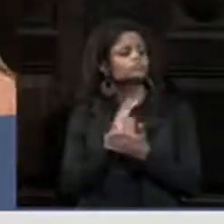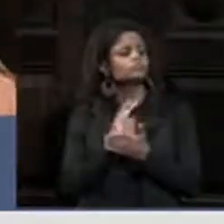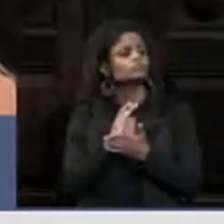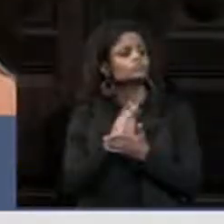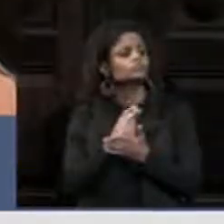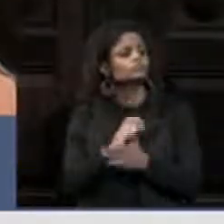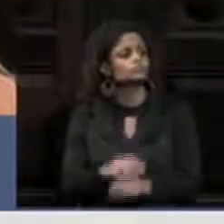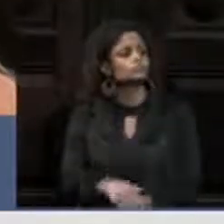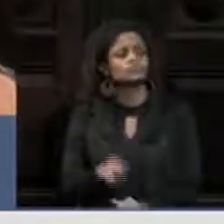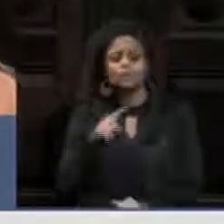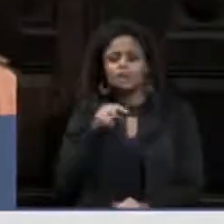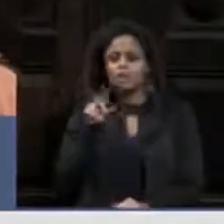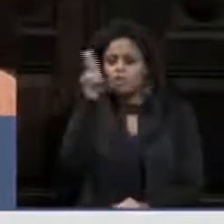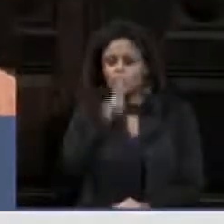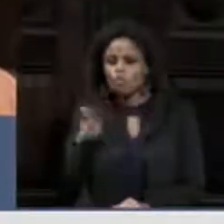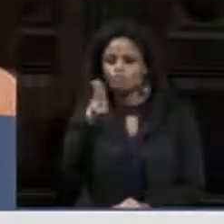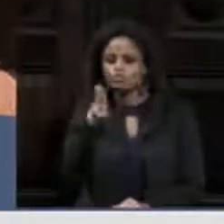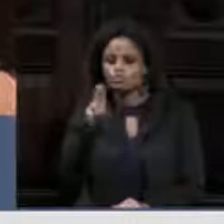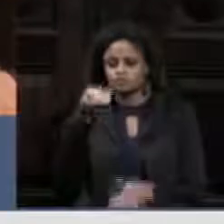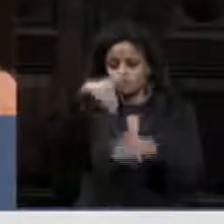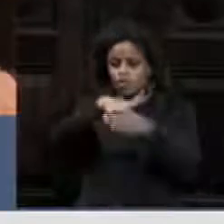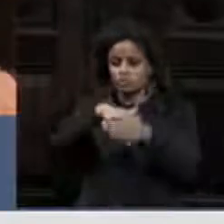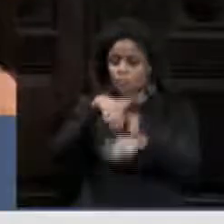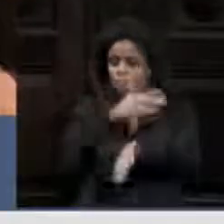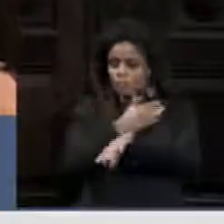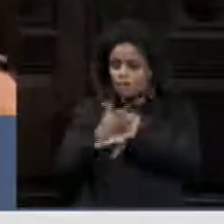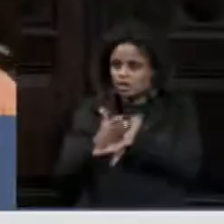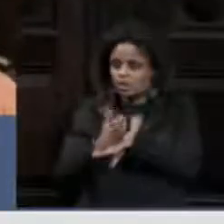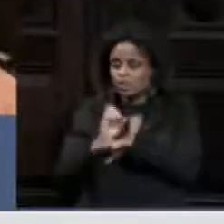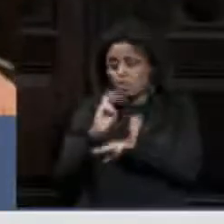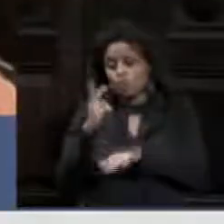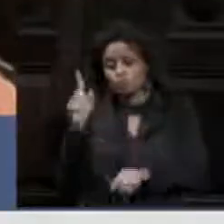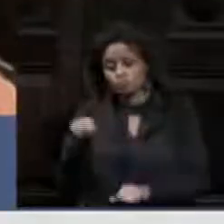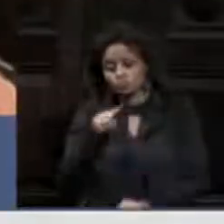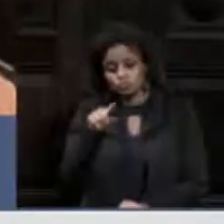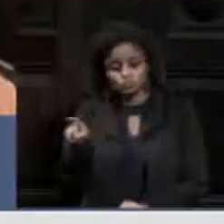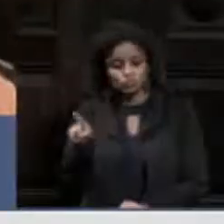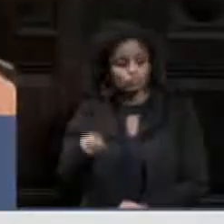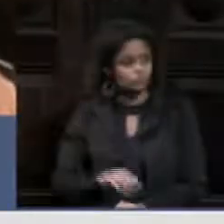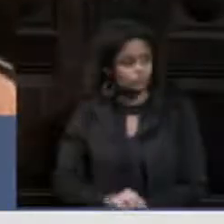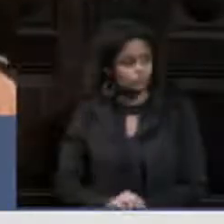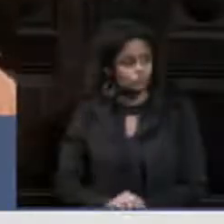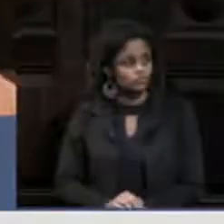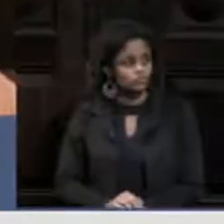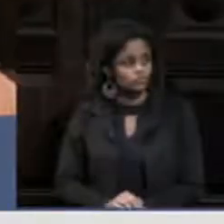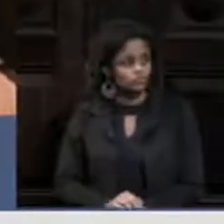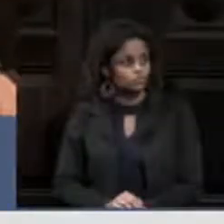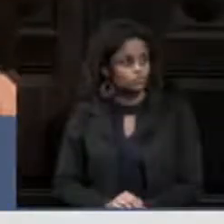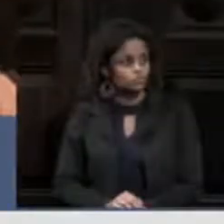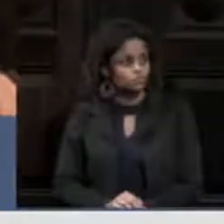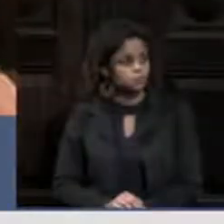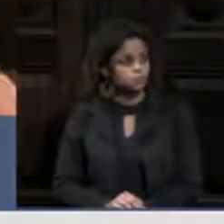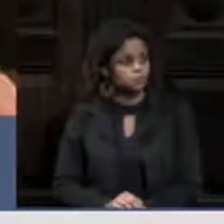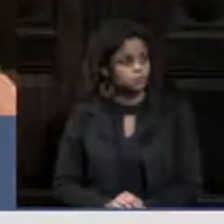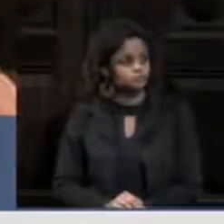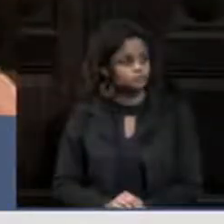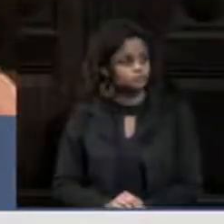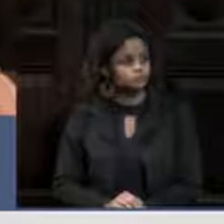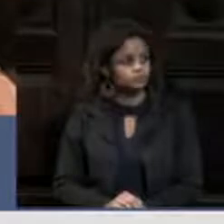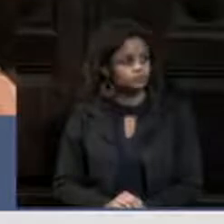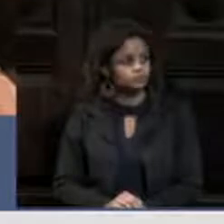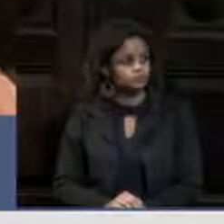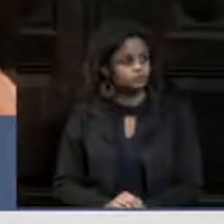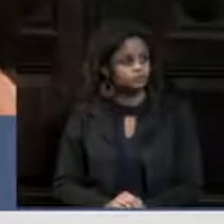voto branco, voto nulo ou abstenção. Aquele que